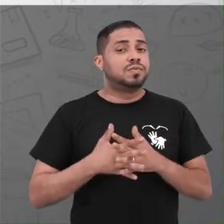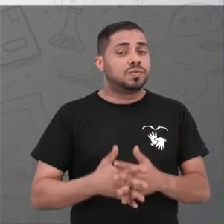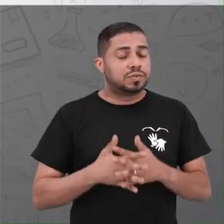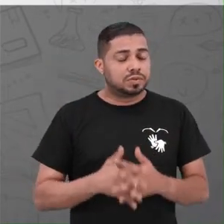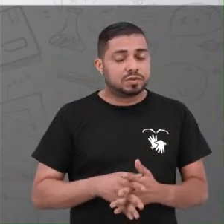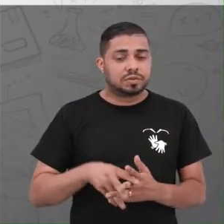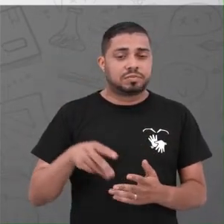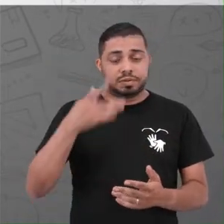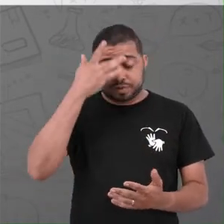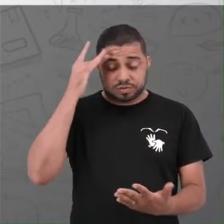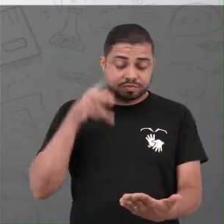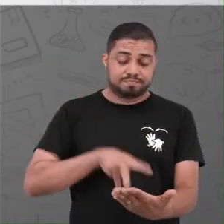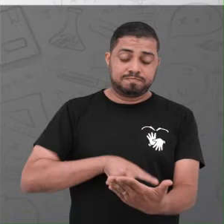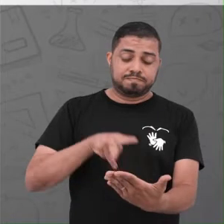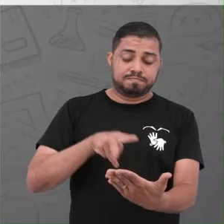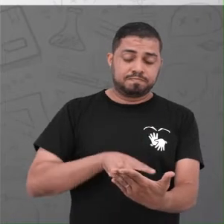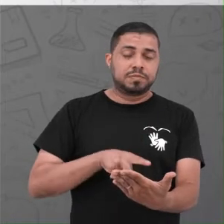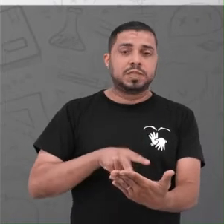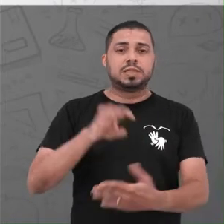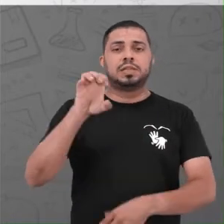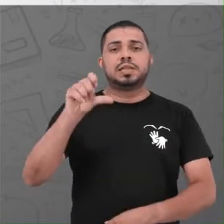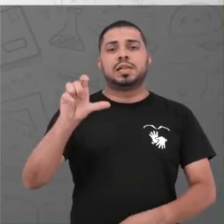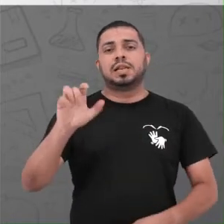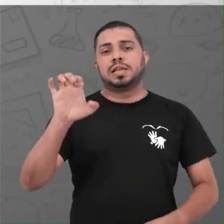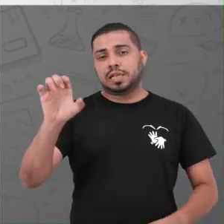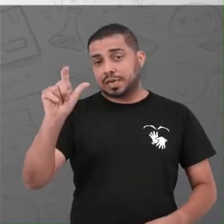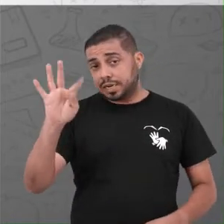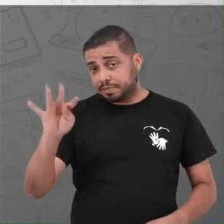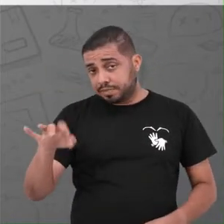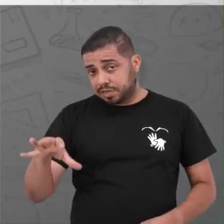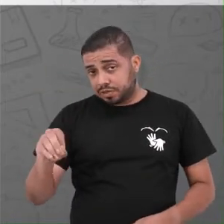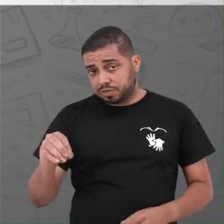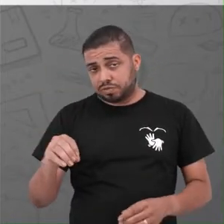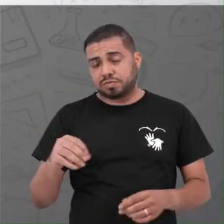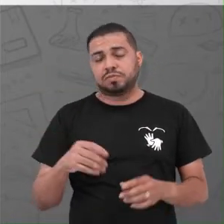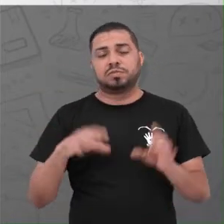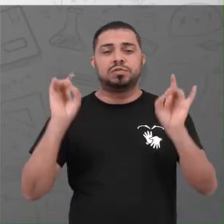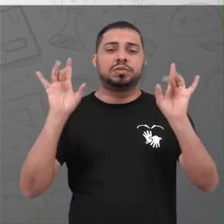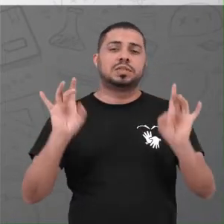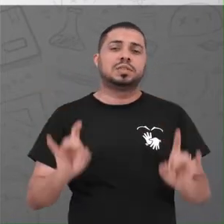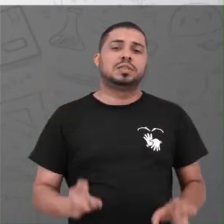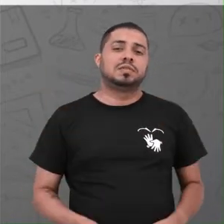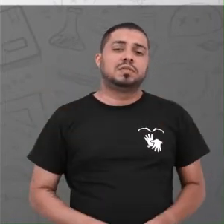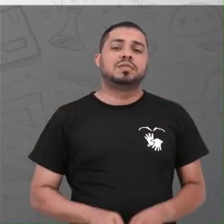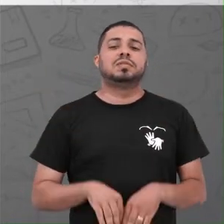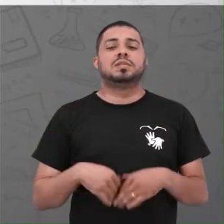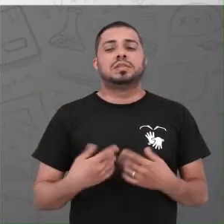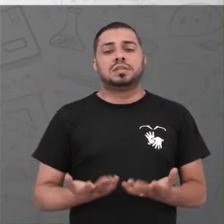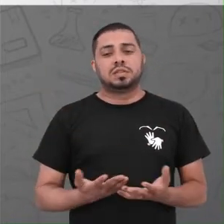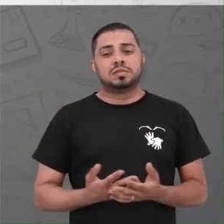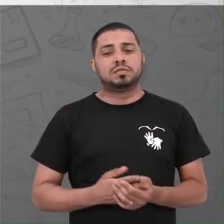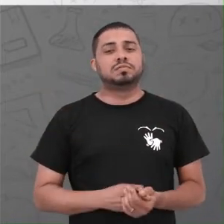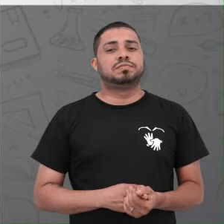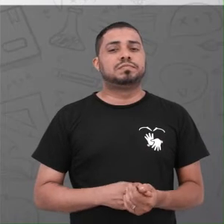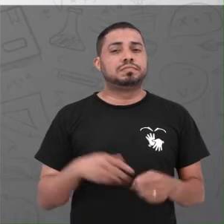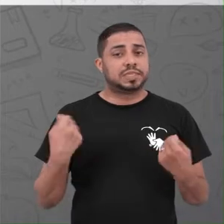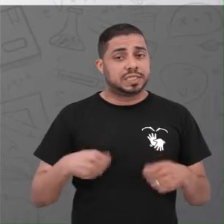leitura do elemento, né, do desenho do elemento específico. Então isso aqui a gente não